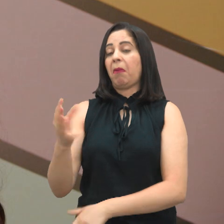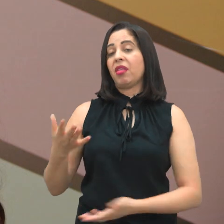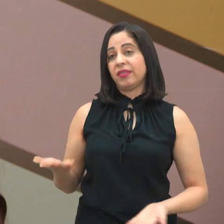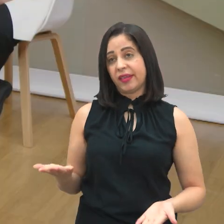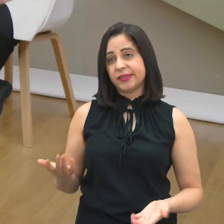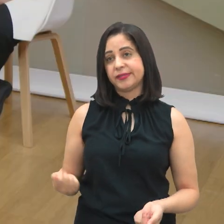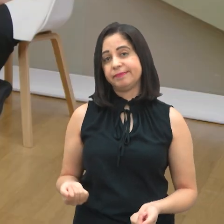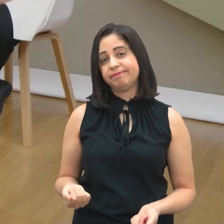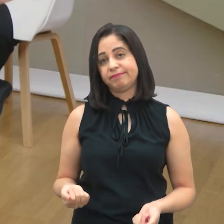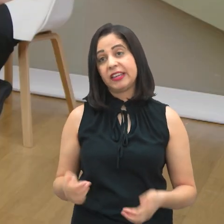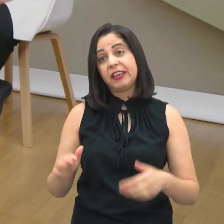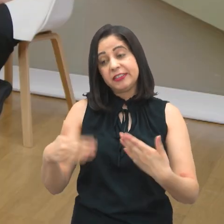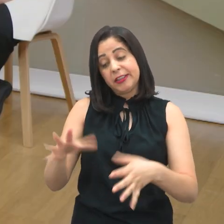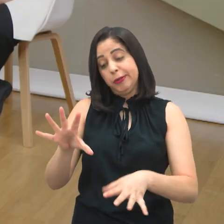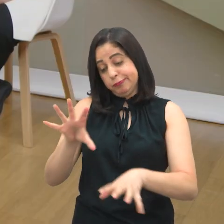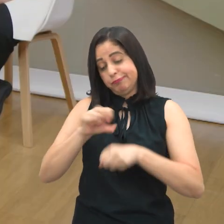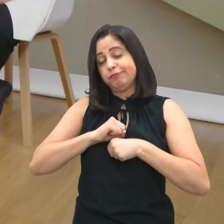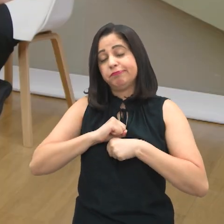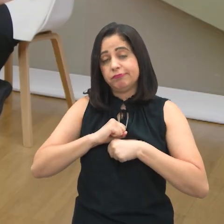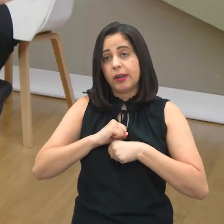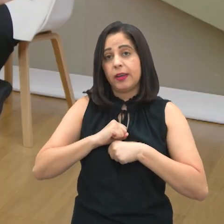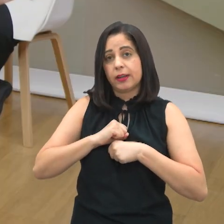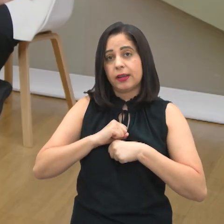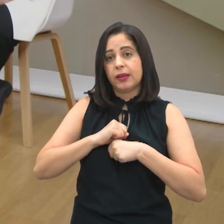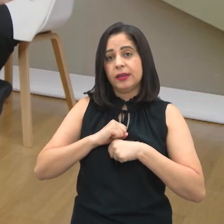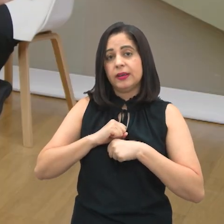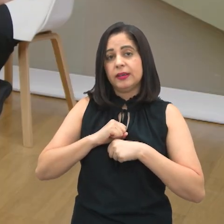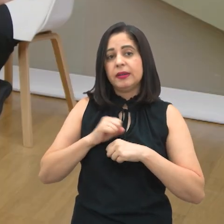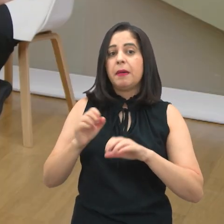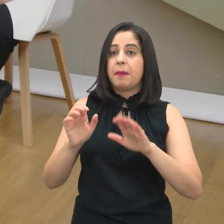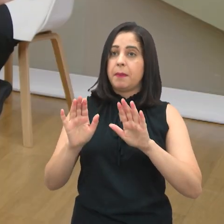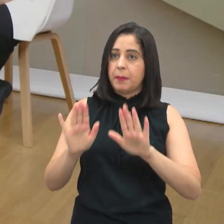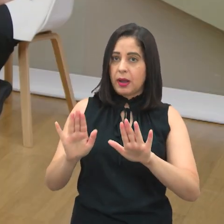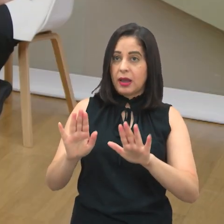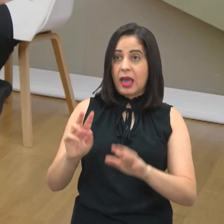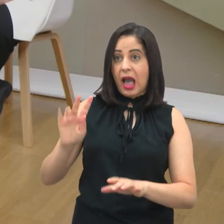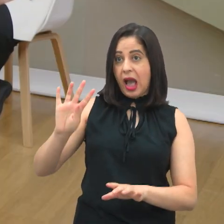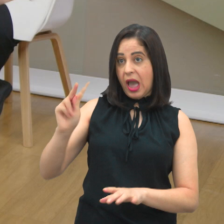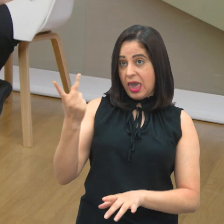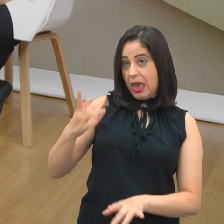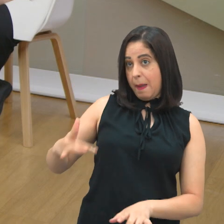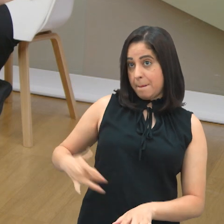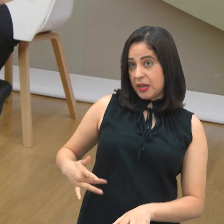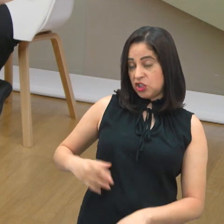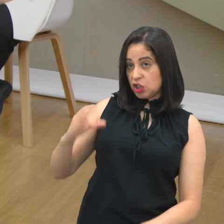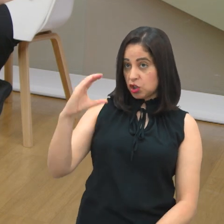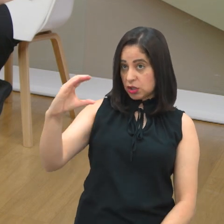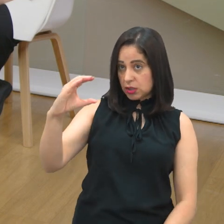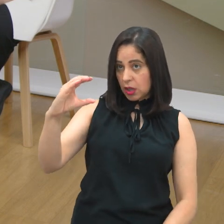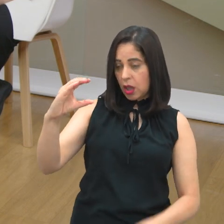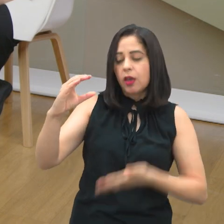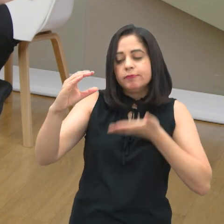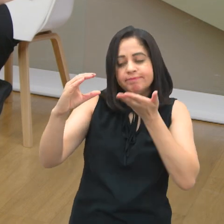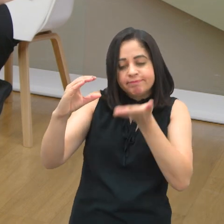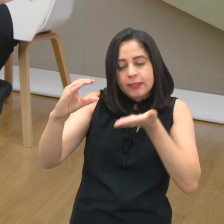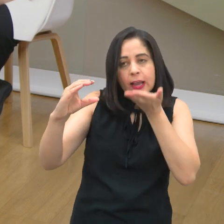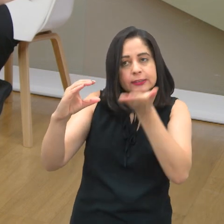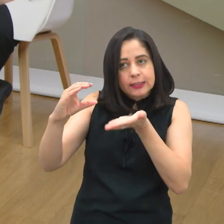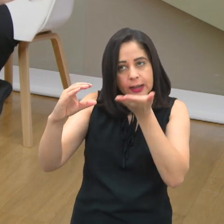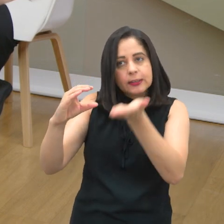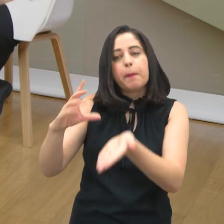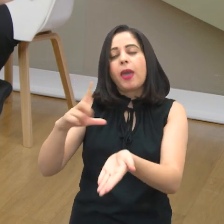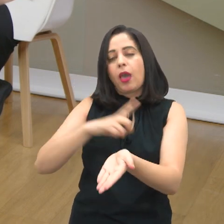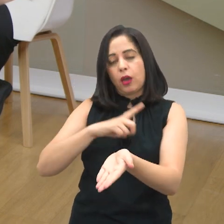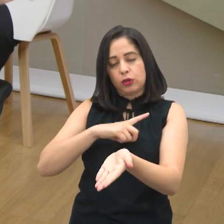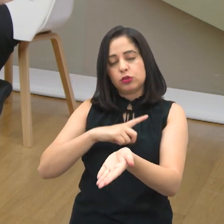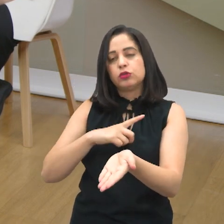se expõem aos riscos, né? Então, a hepatite B é assim, a hepatite C, embora tenha tratamento, assim